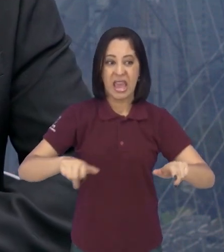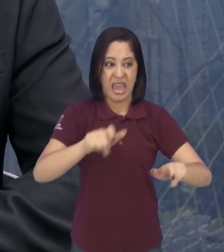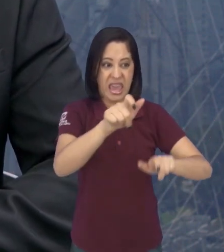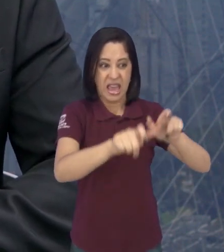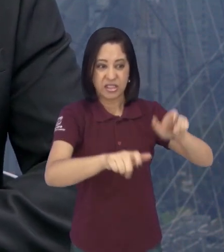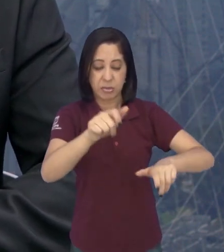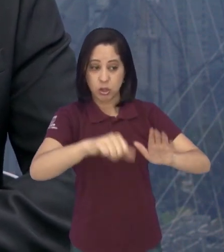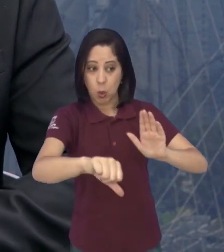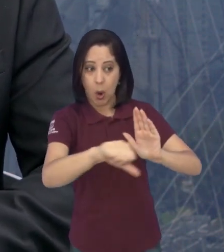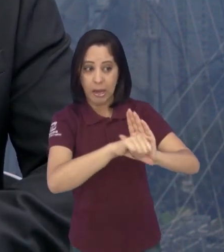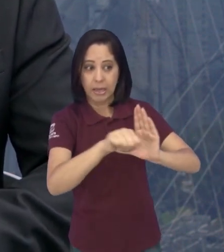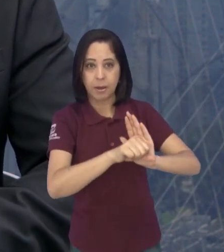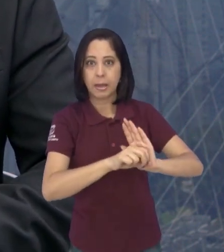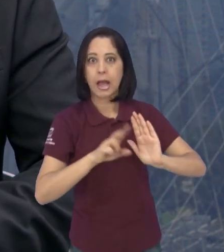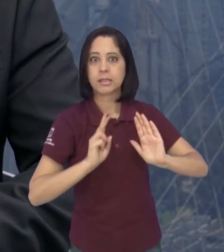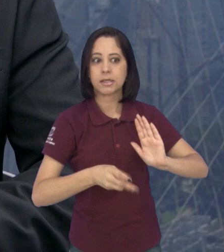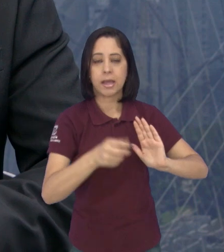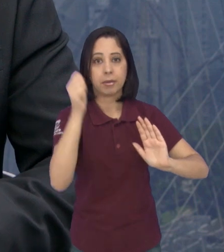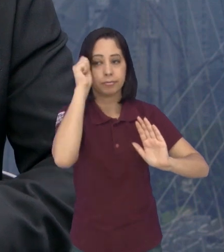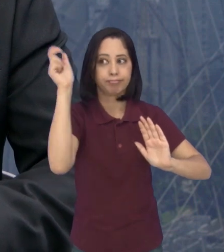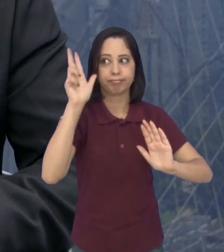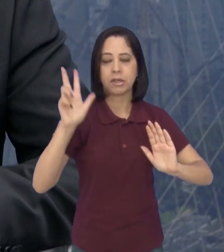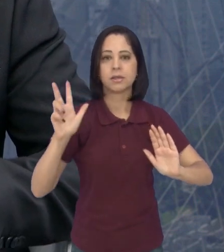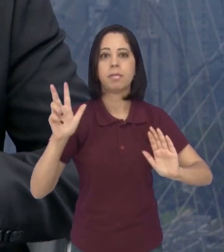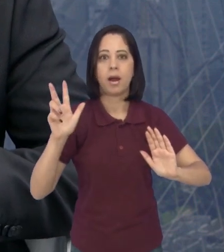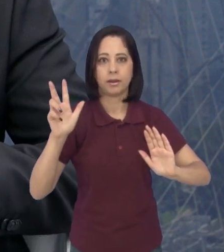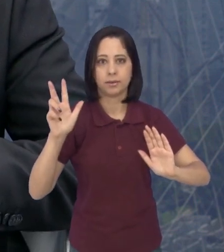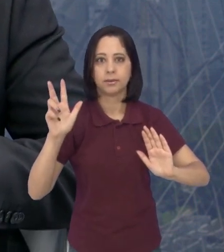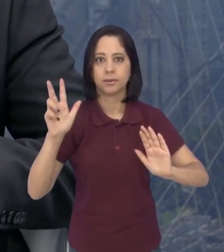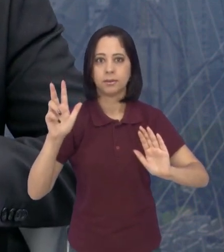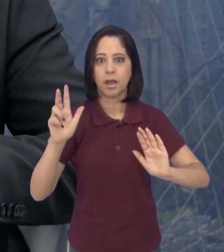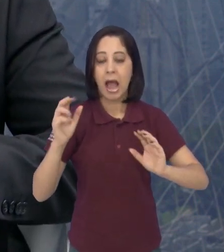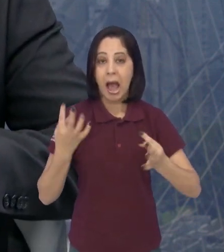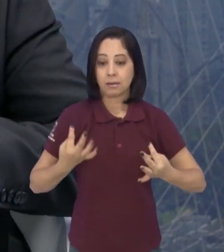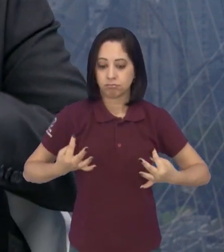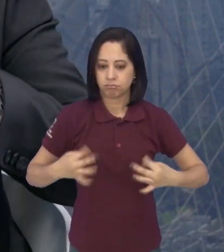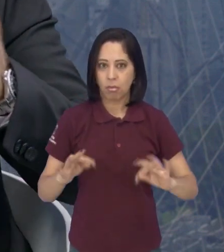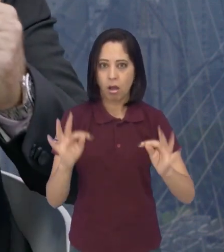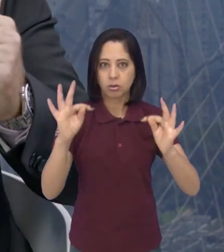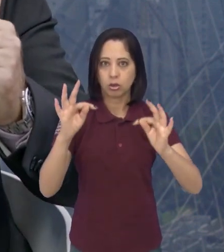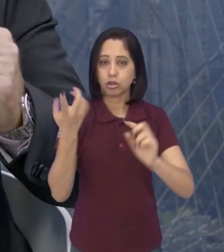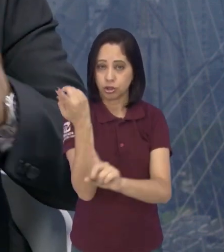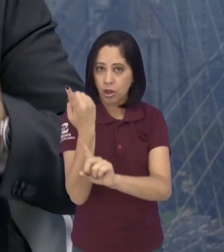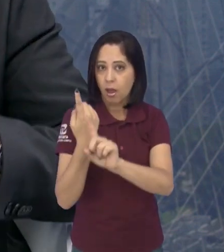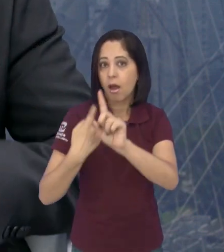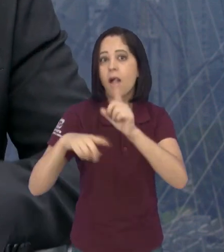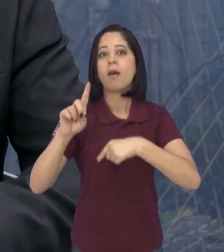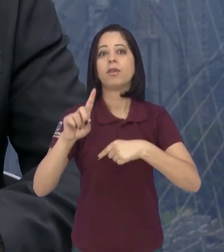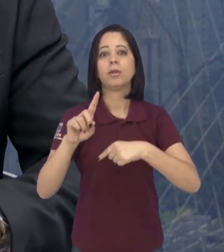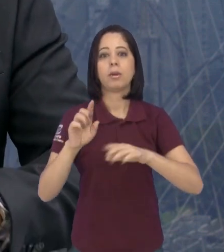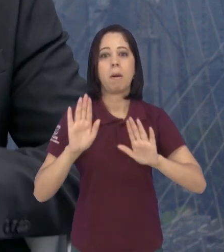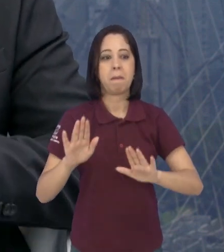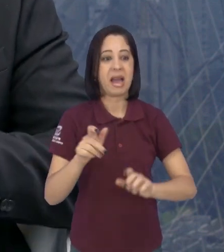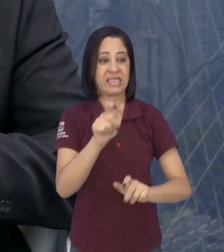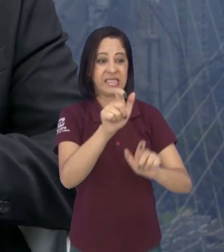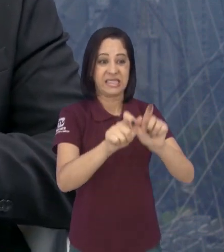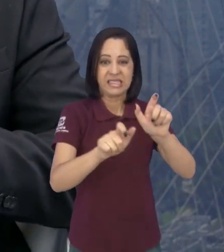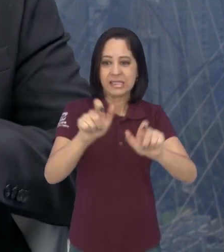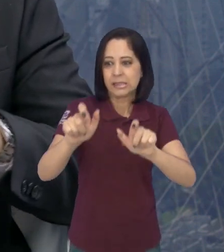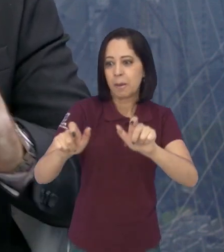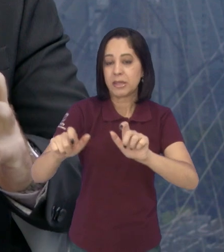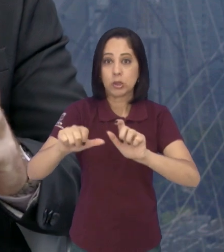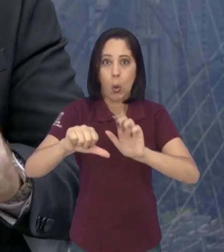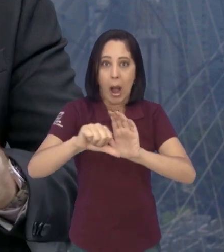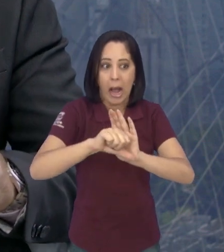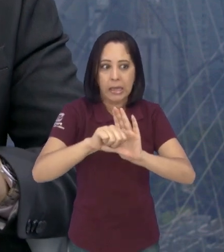dia. Realmente, os avanços tecnológicos, eles têm auxiliado, parece, os criminosos e a sociedade,